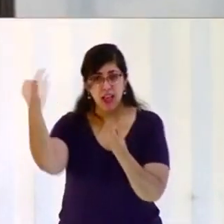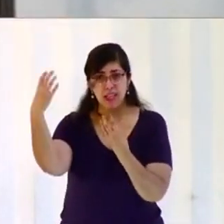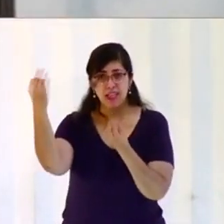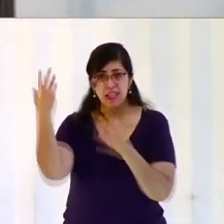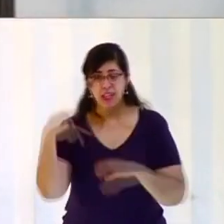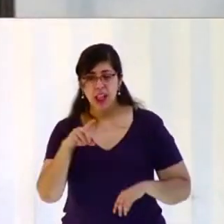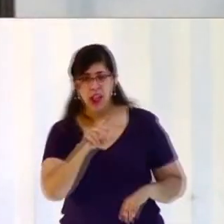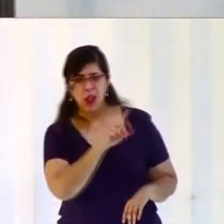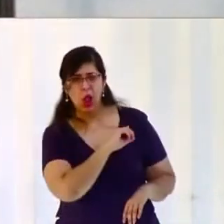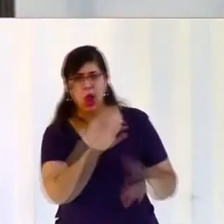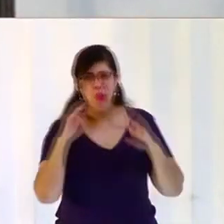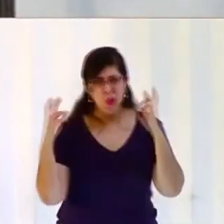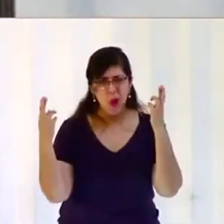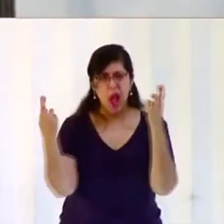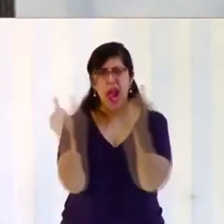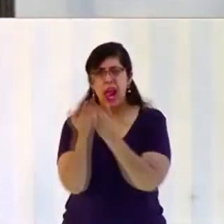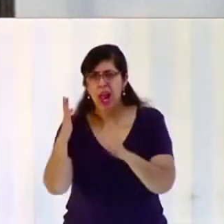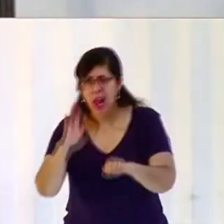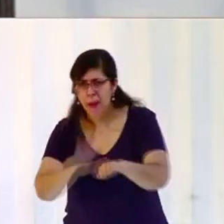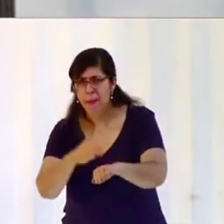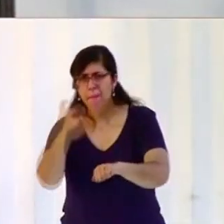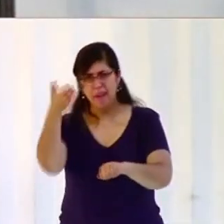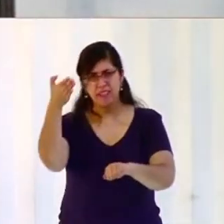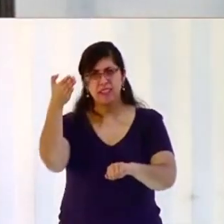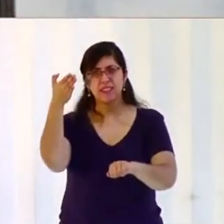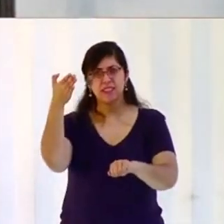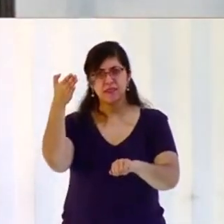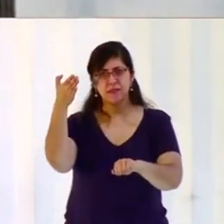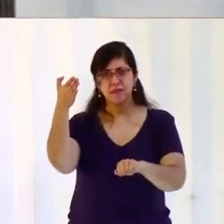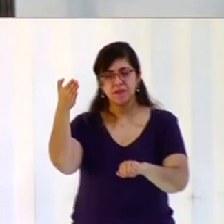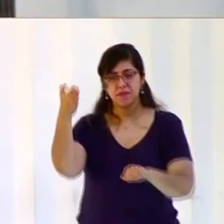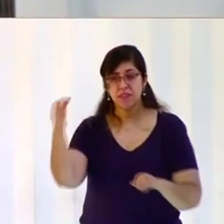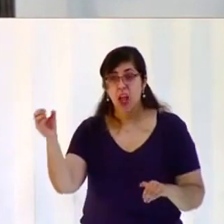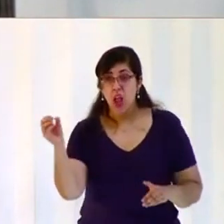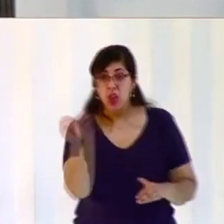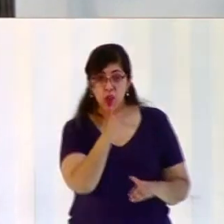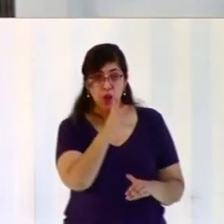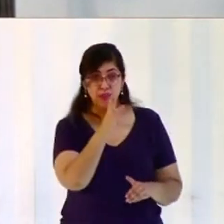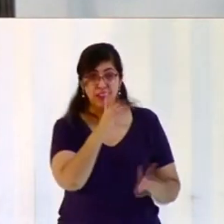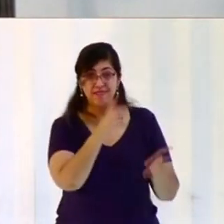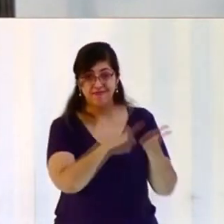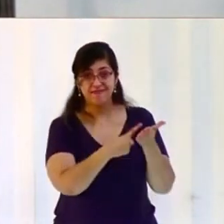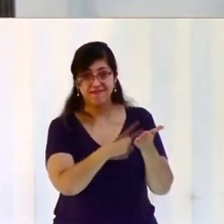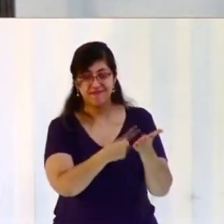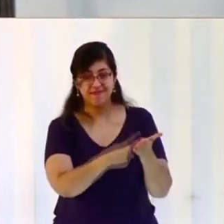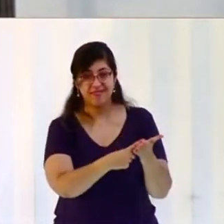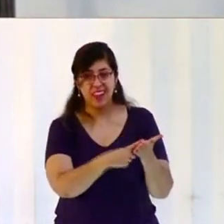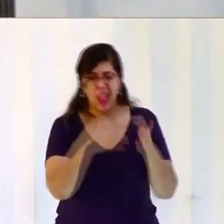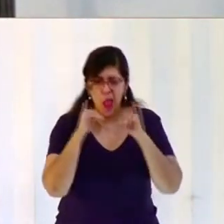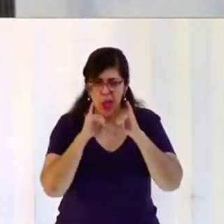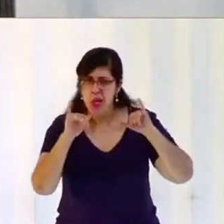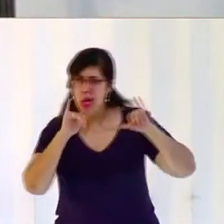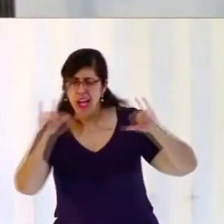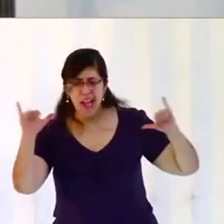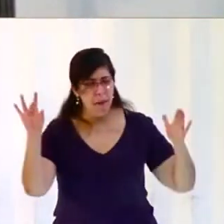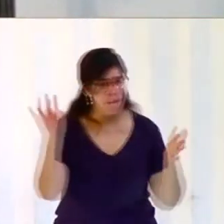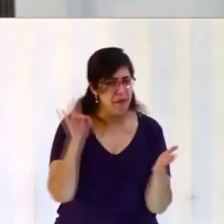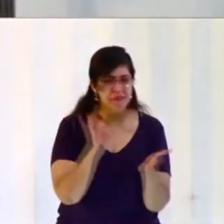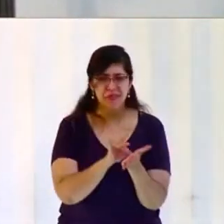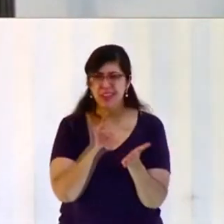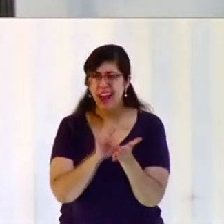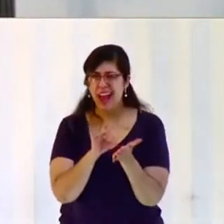um reino acima dos reinos humanos. A novidade é que nós fomos enviados a proclamar uma verdade que o mundo